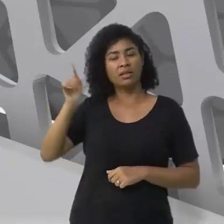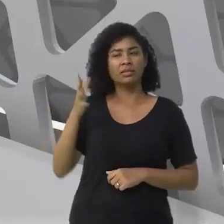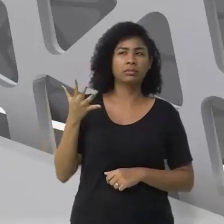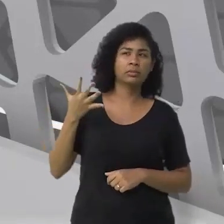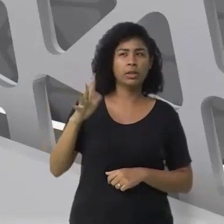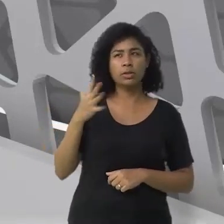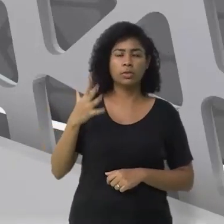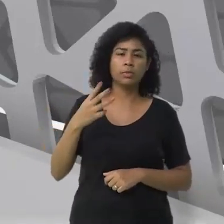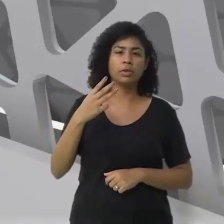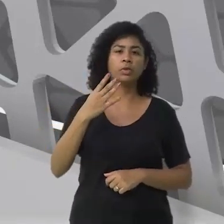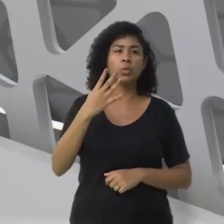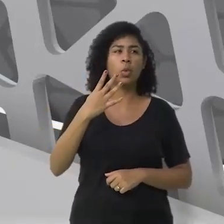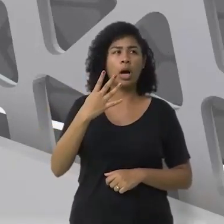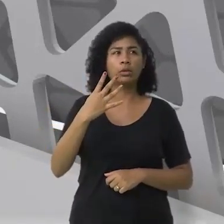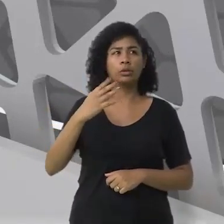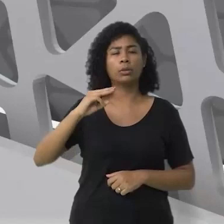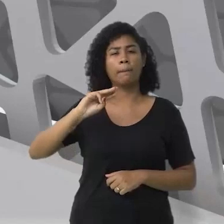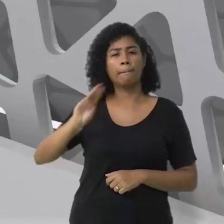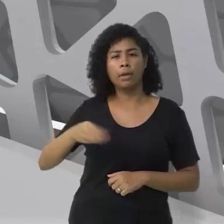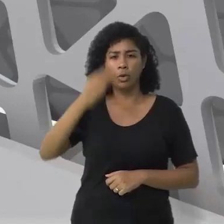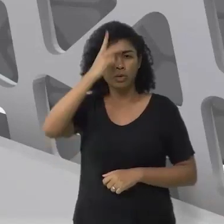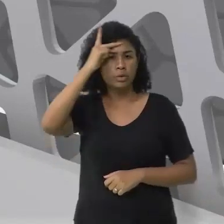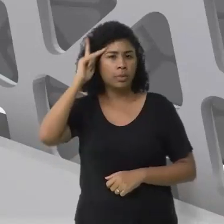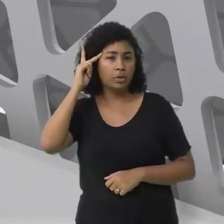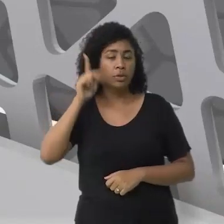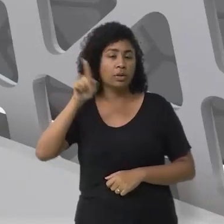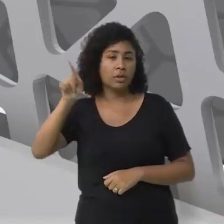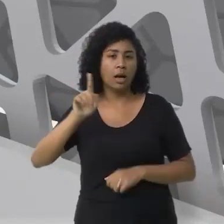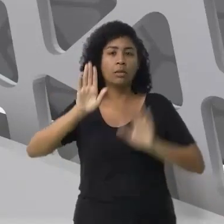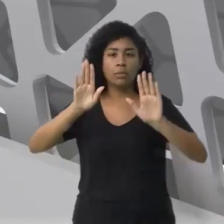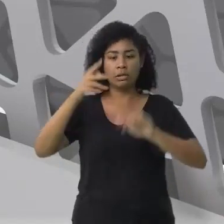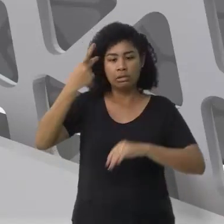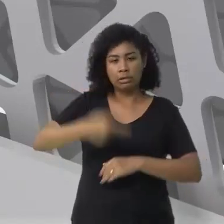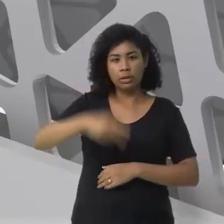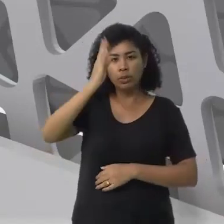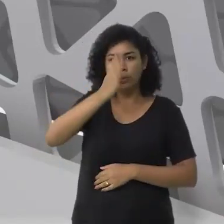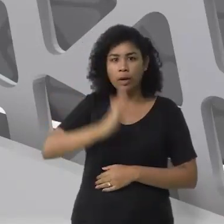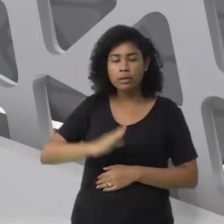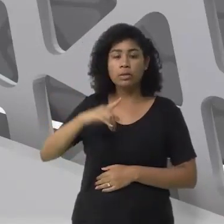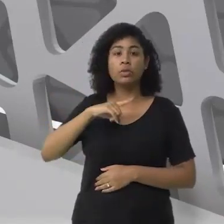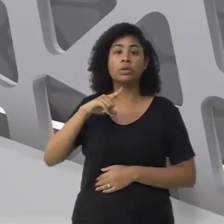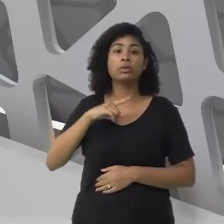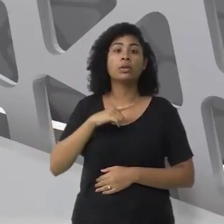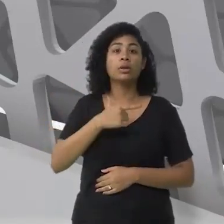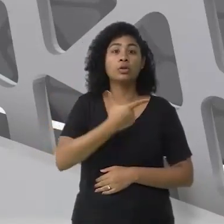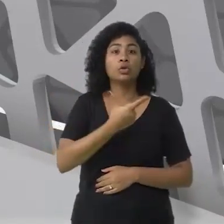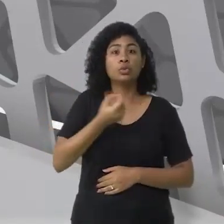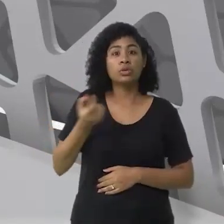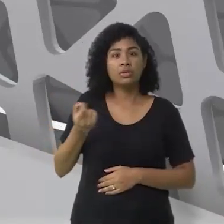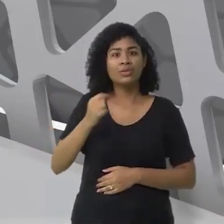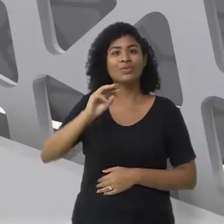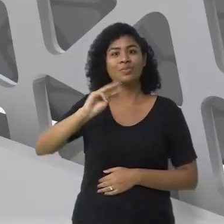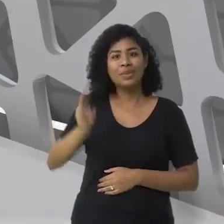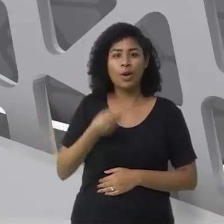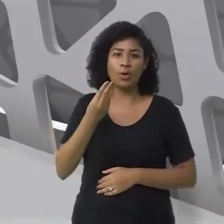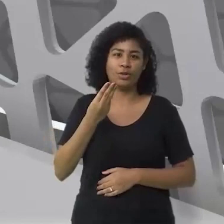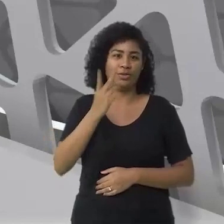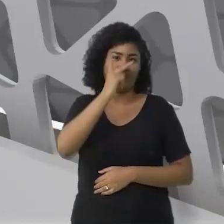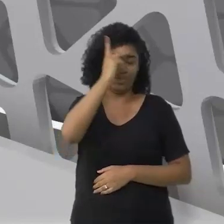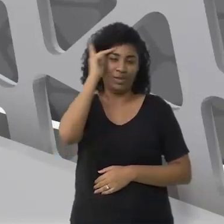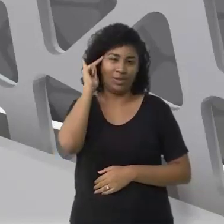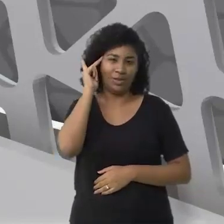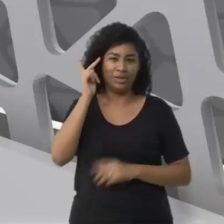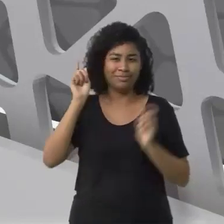3 milhões, 4 milhões de habitantes, enquanto aqui no Brasil nós temos em torno aí de 200 milhões. Então, a gente